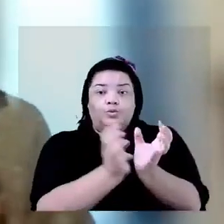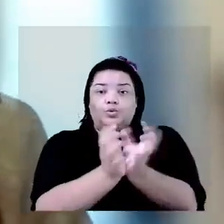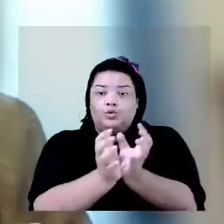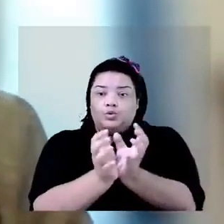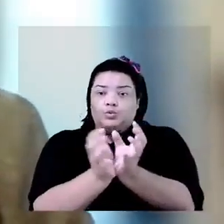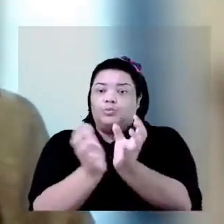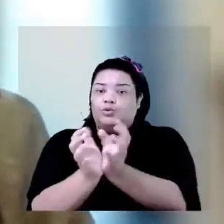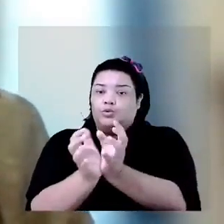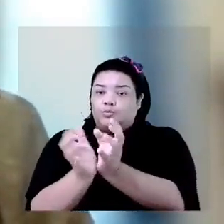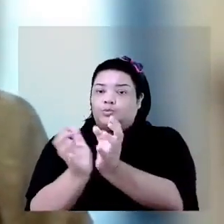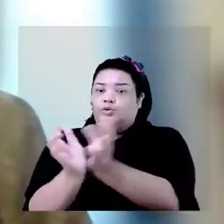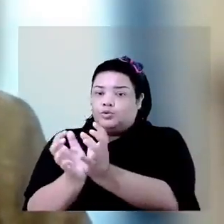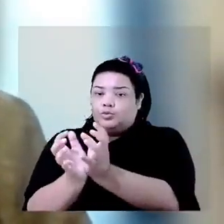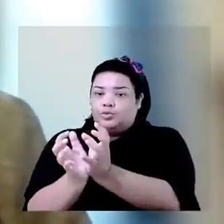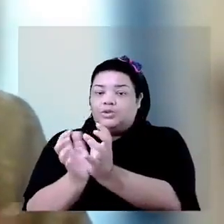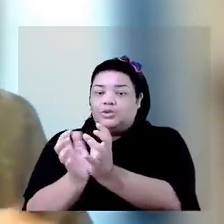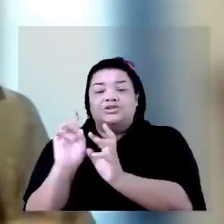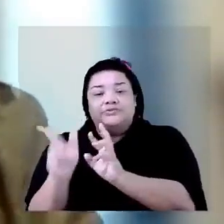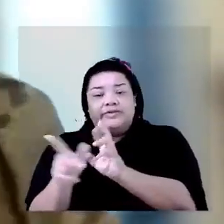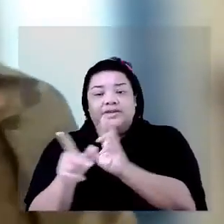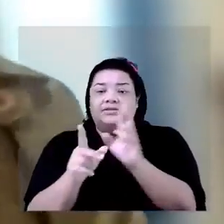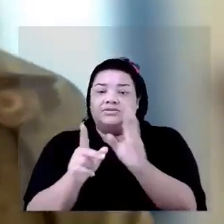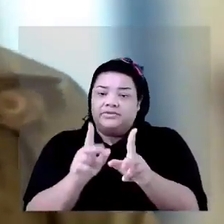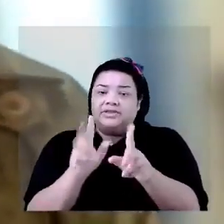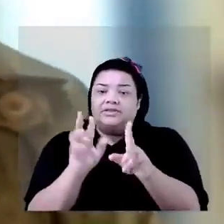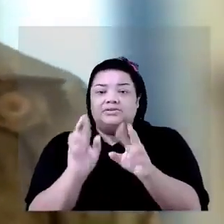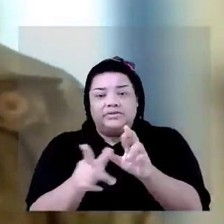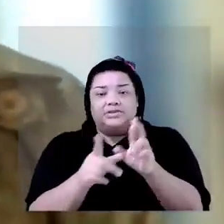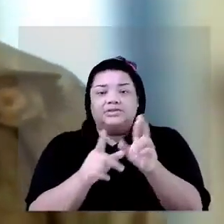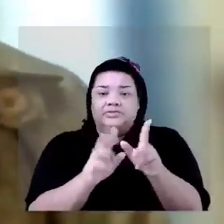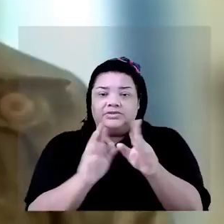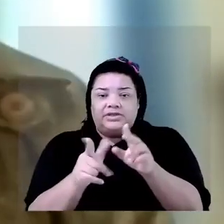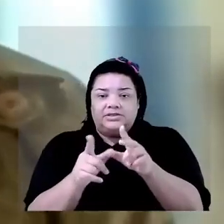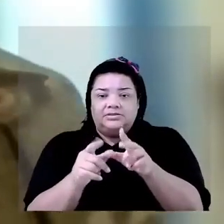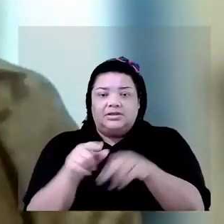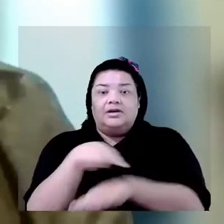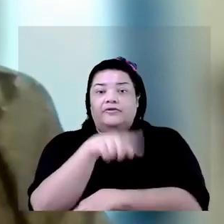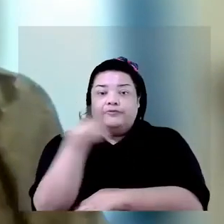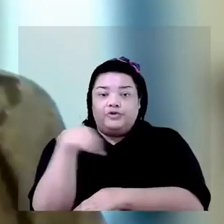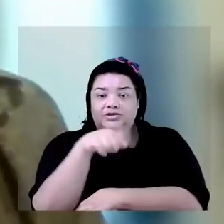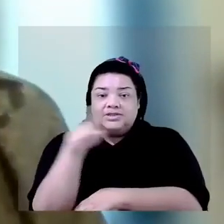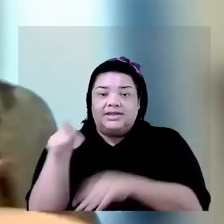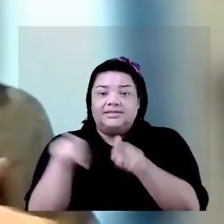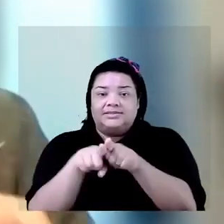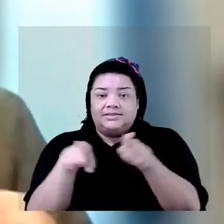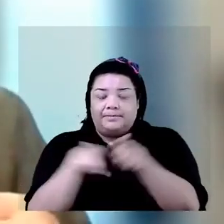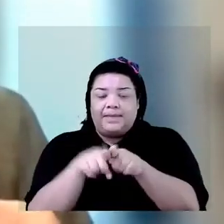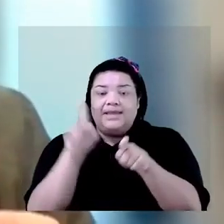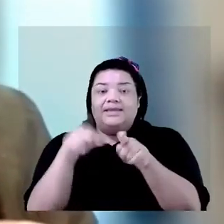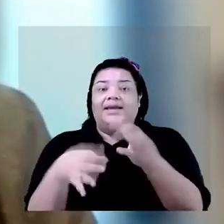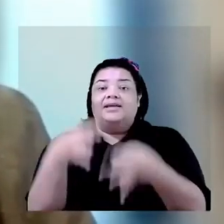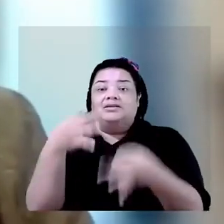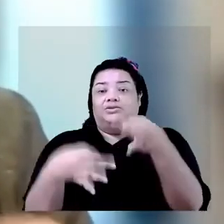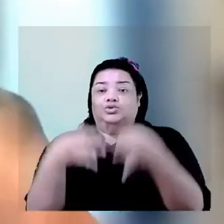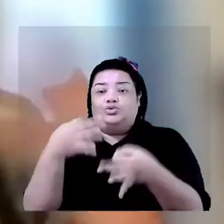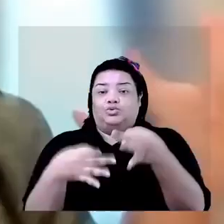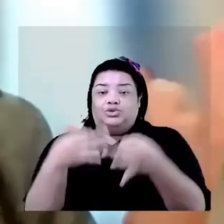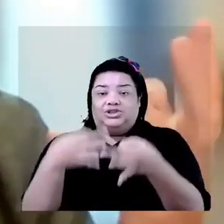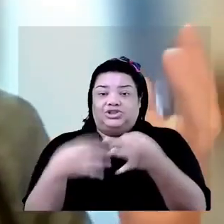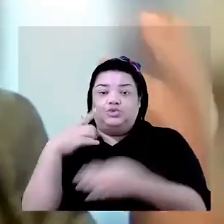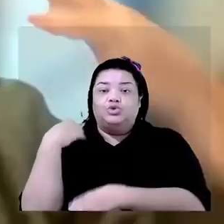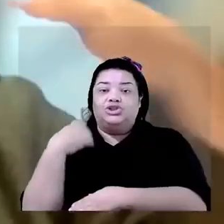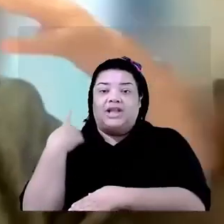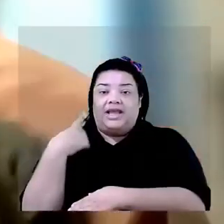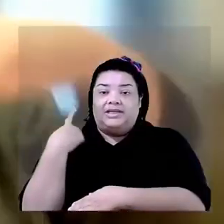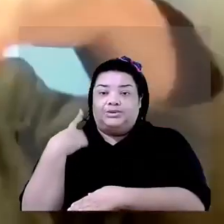por exemplo, e a gente tem, vocês aí, né, que é a turma do direito, a gente